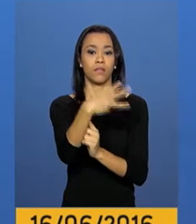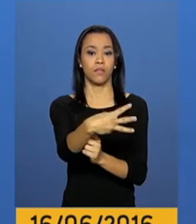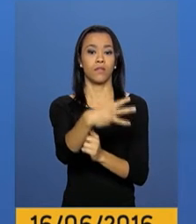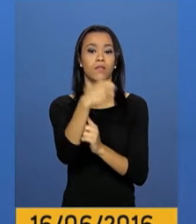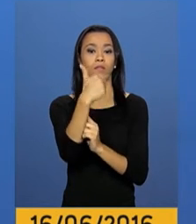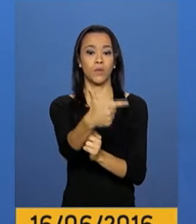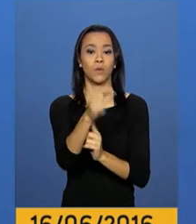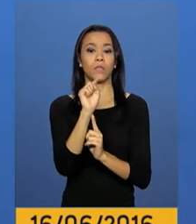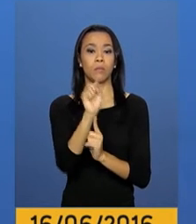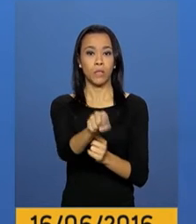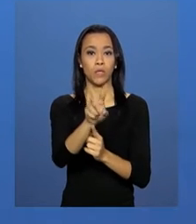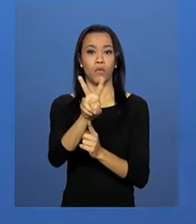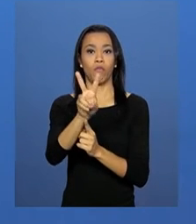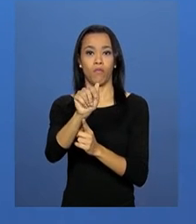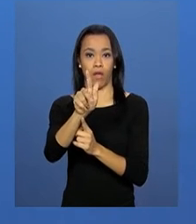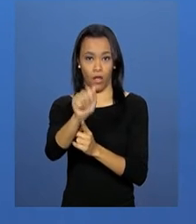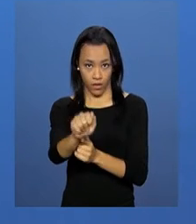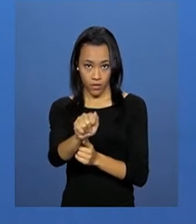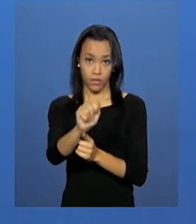732 mil vagas.